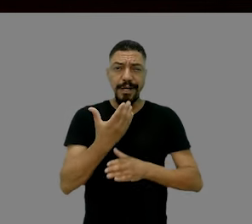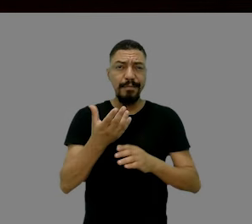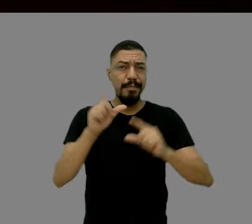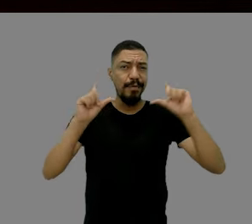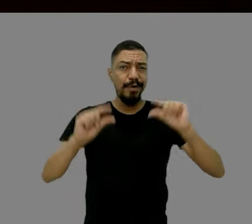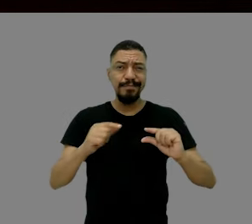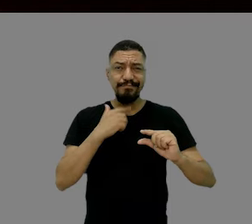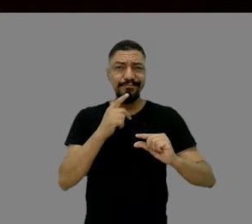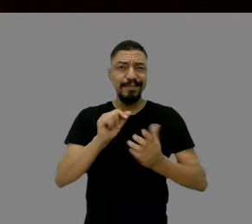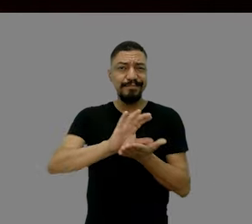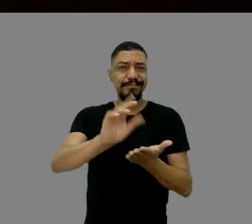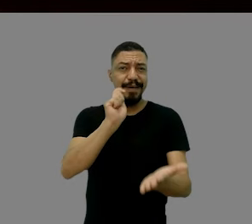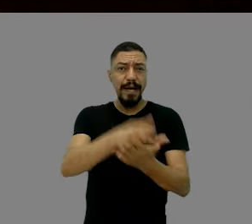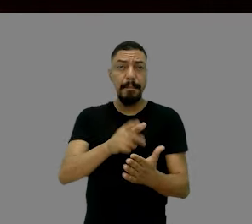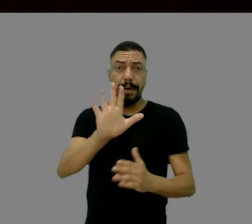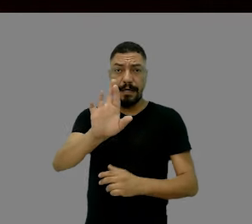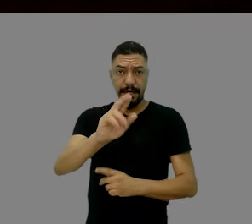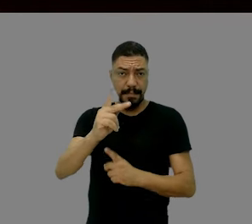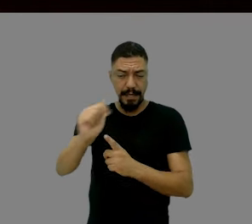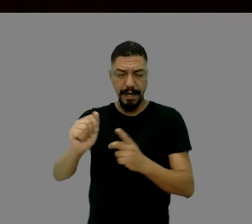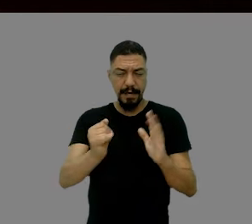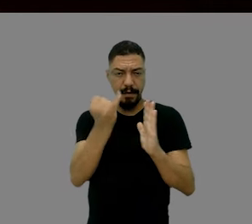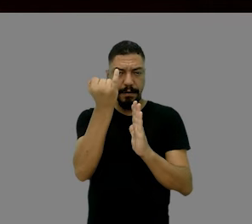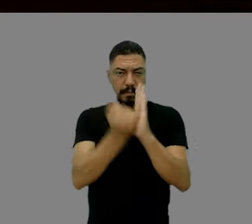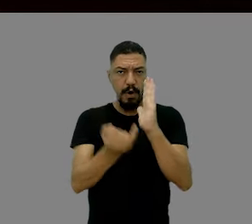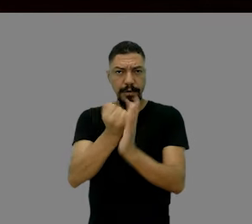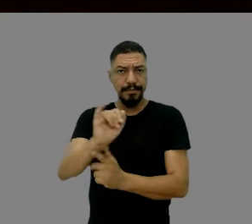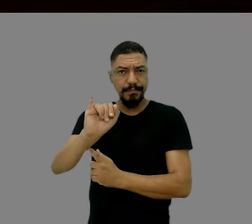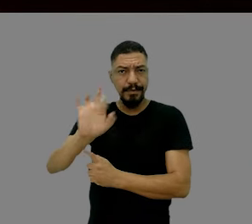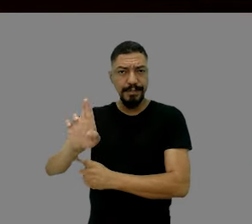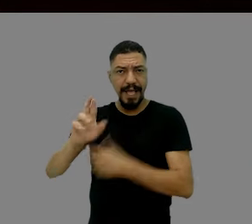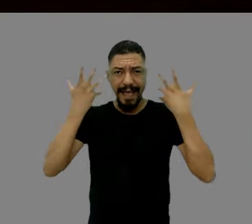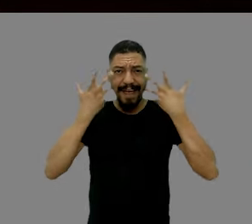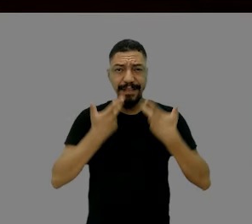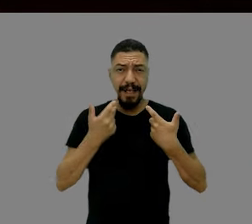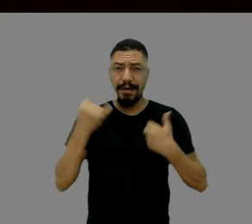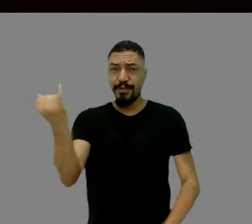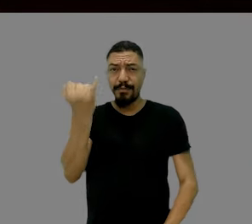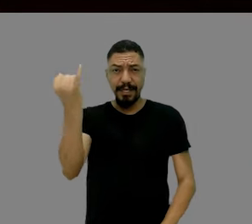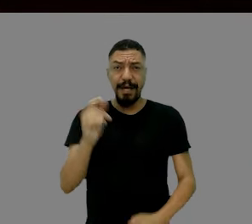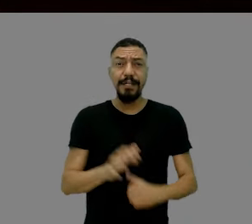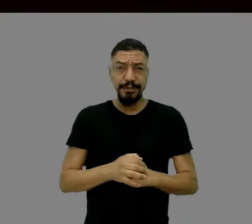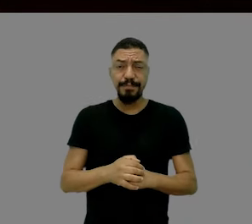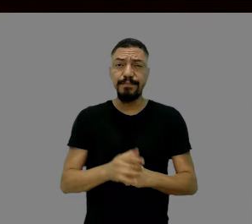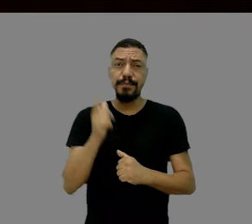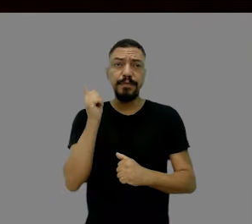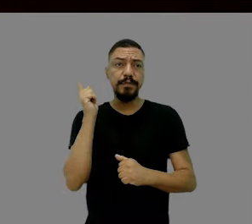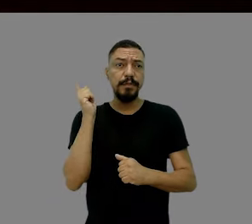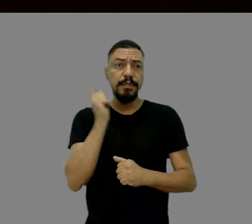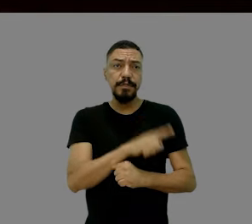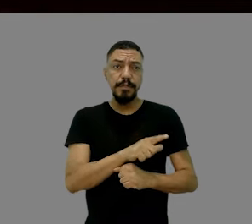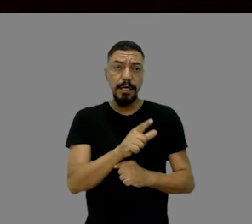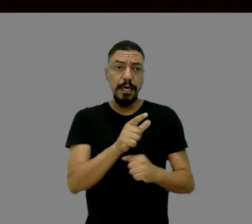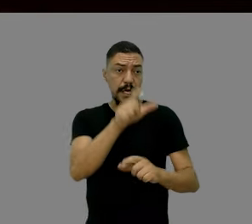é super importante, sabe, a gente ter essa figura que... eu vou usar um exemplo que eu acho que vai, digamos,